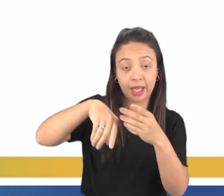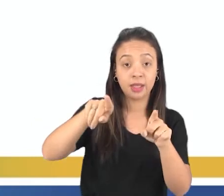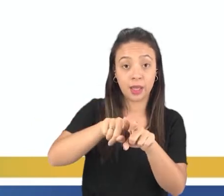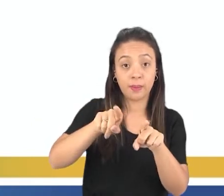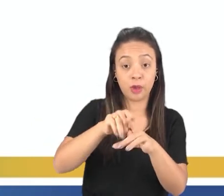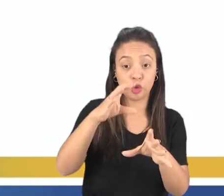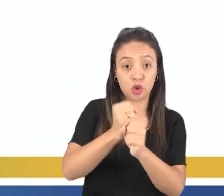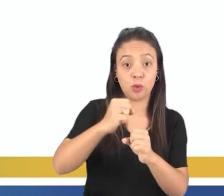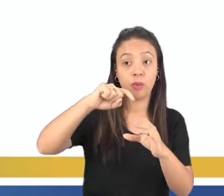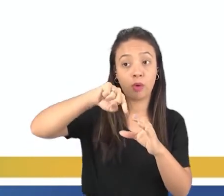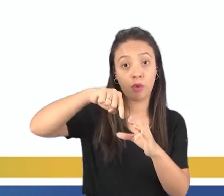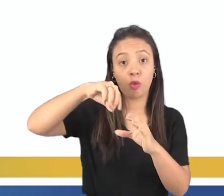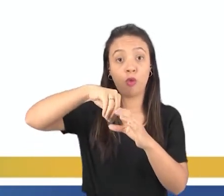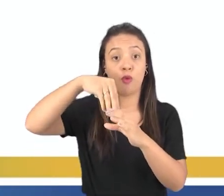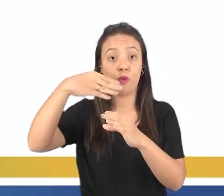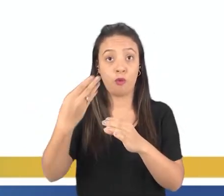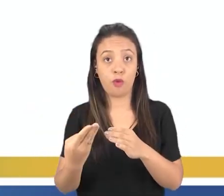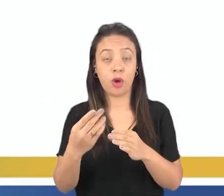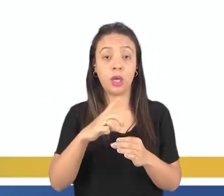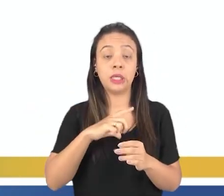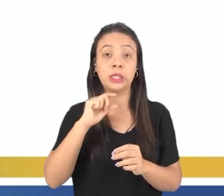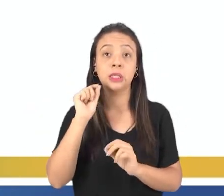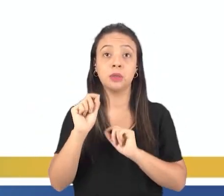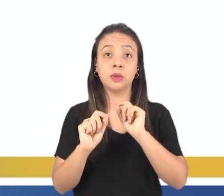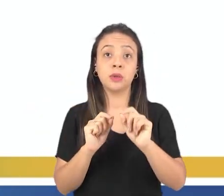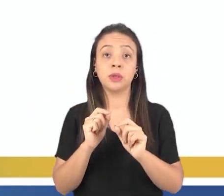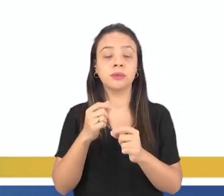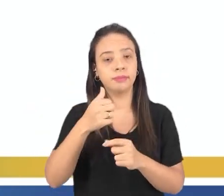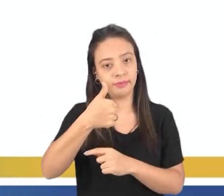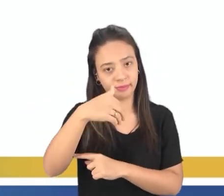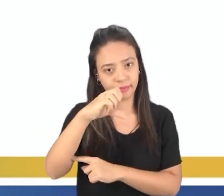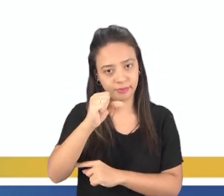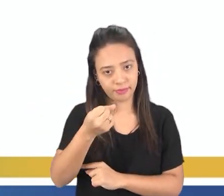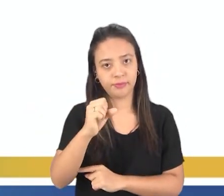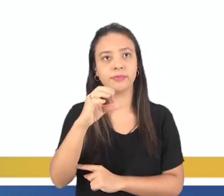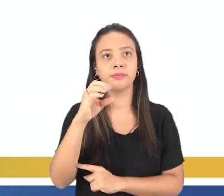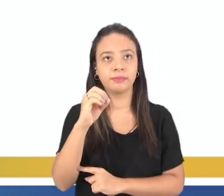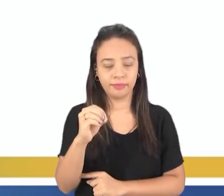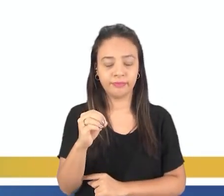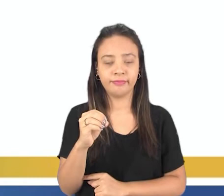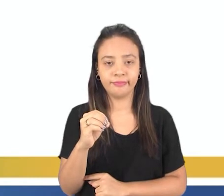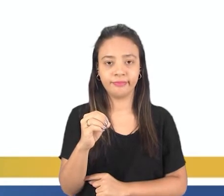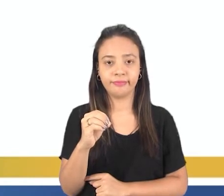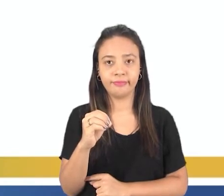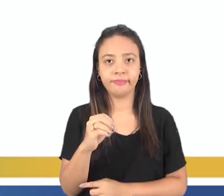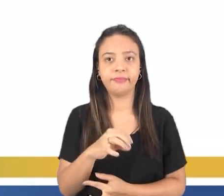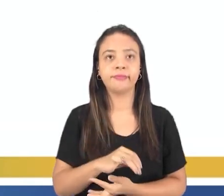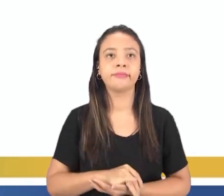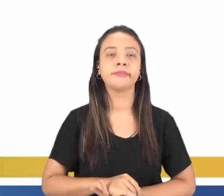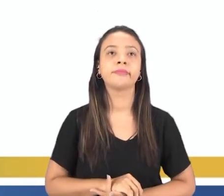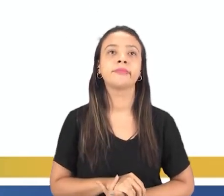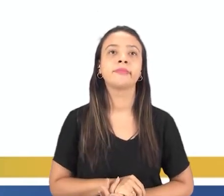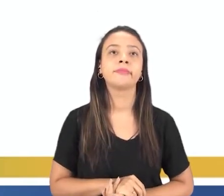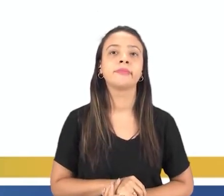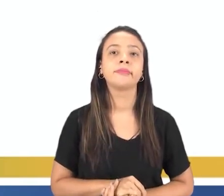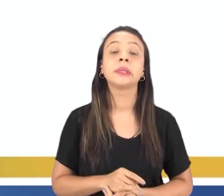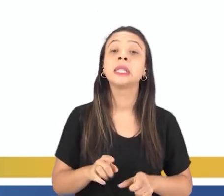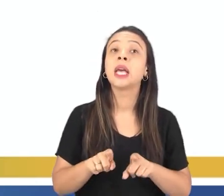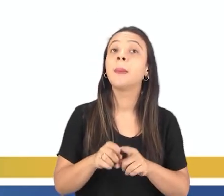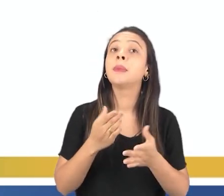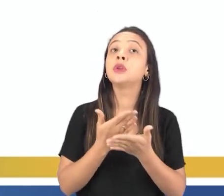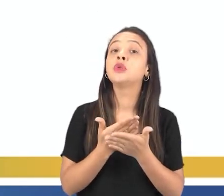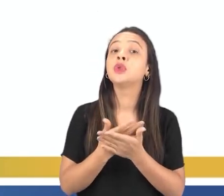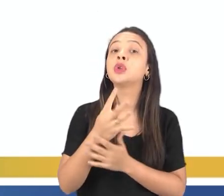nós vamos ter o quê? Meia volta, ou seja, 180 graus, certinho? E nós vimos também que